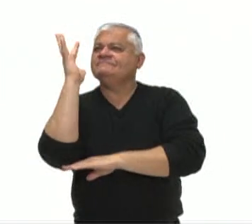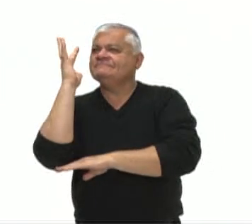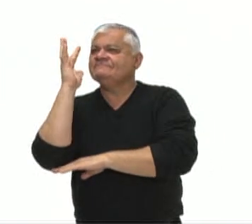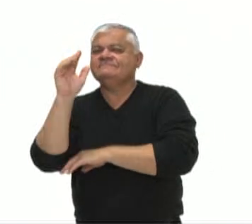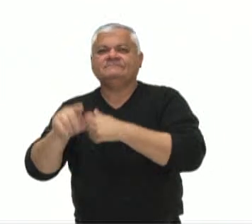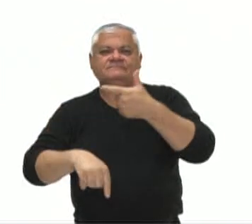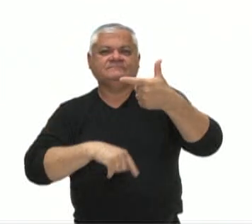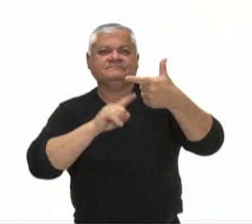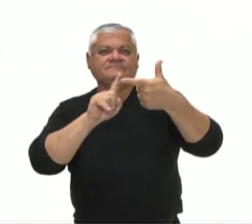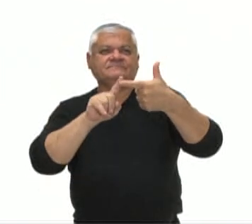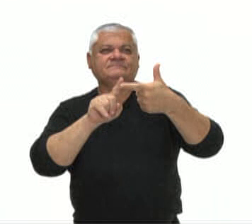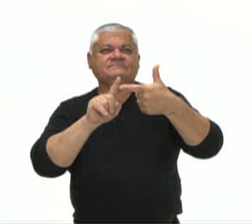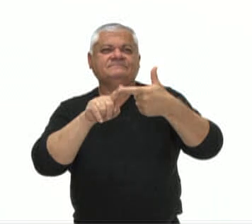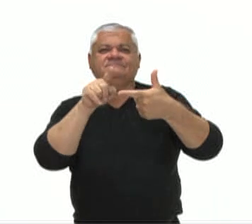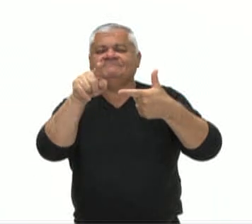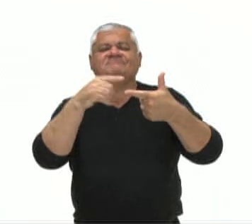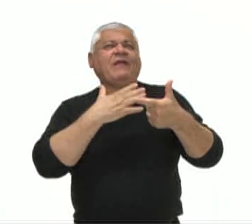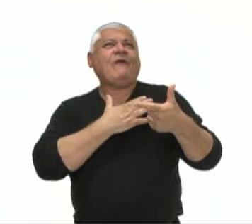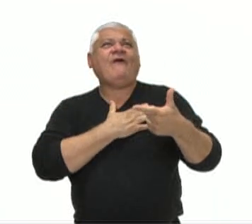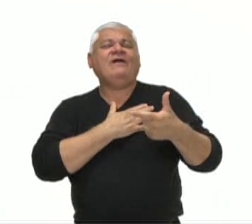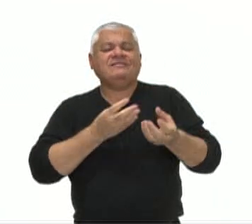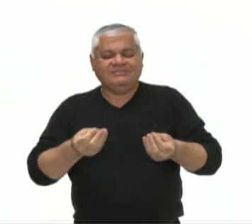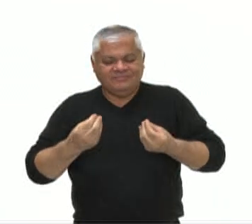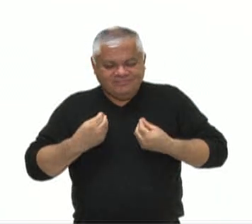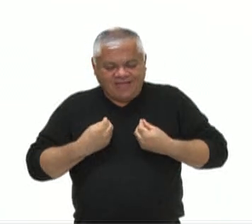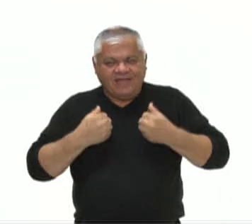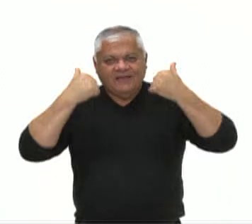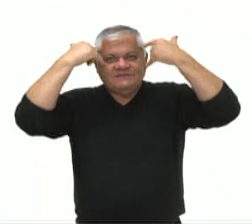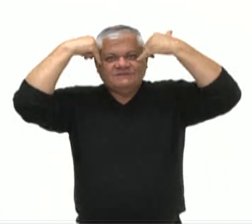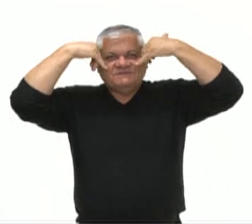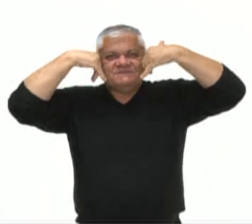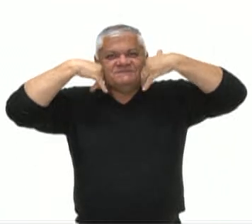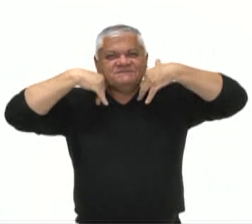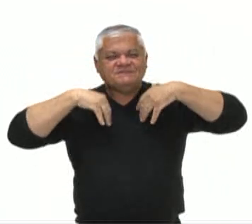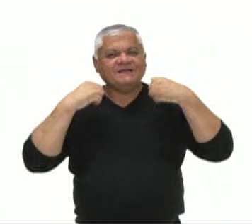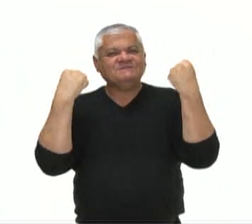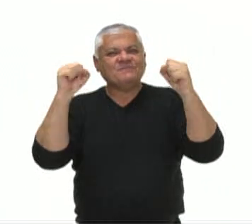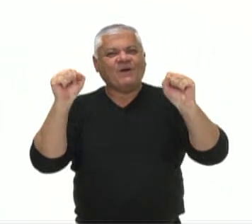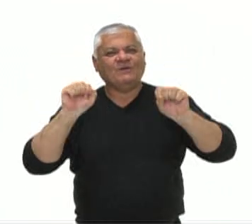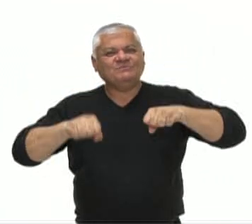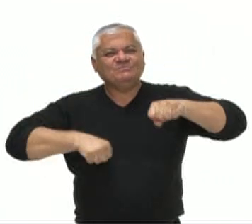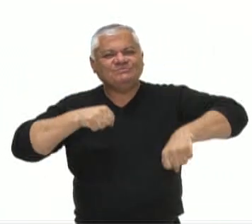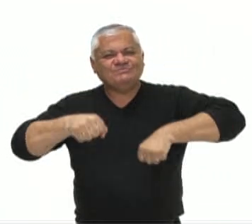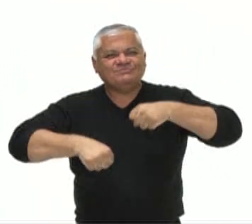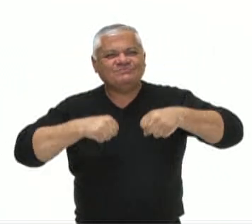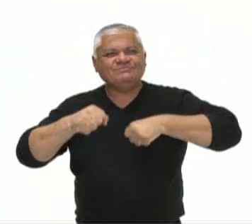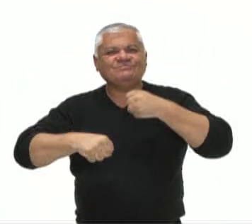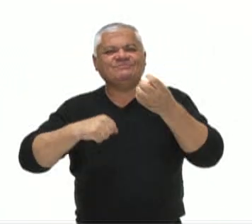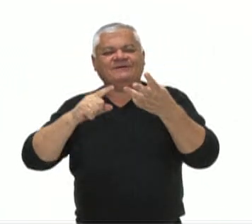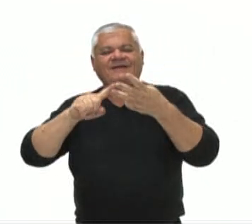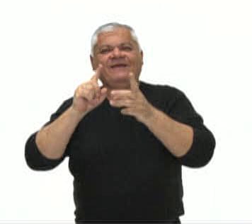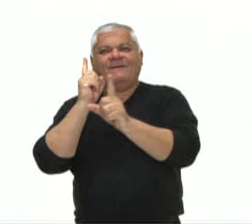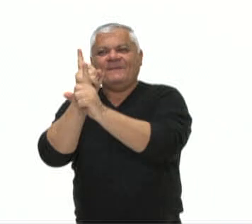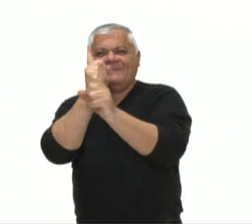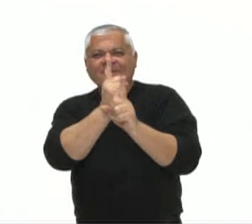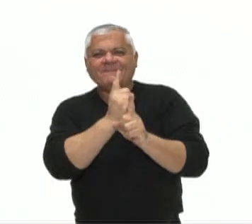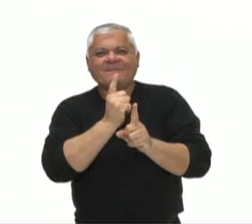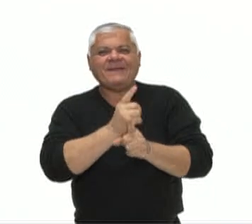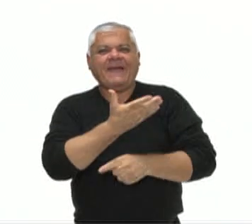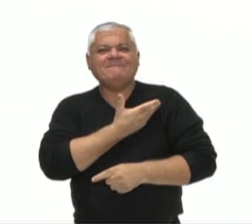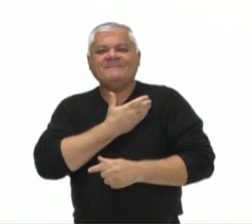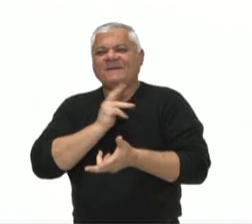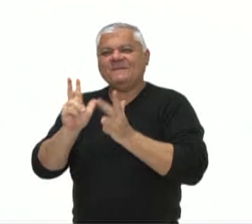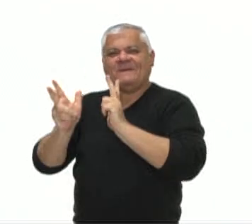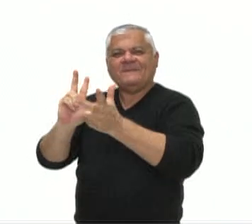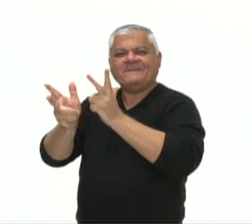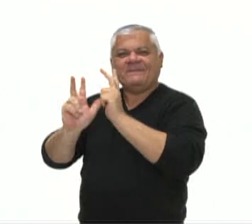Segunda, faça coisas que te deixem suado. Terceira, encontre seus amigos de verdade.